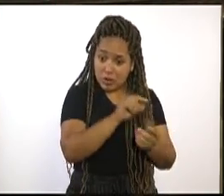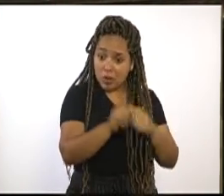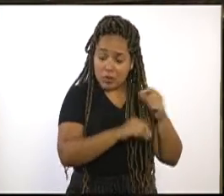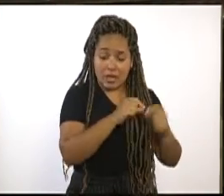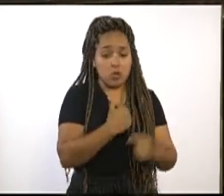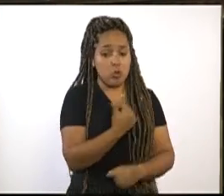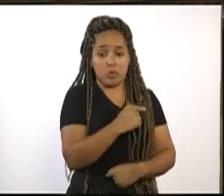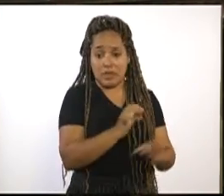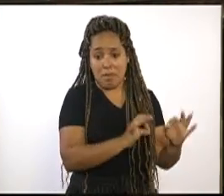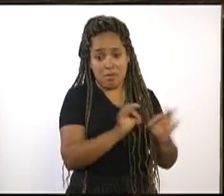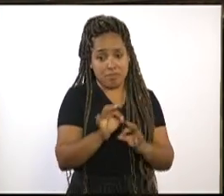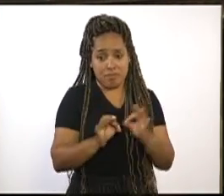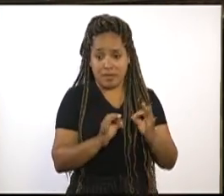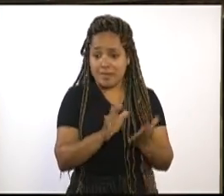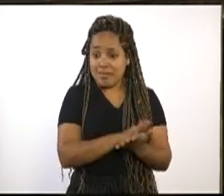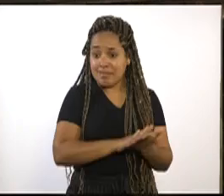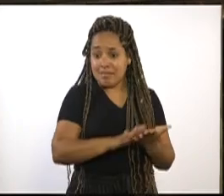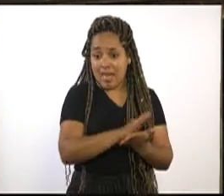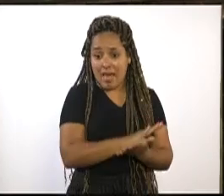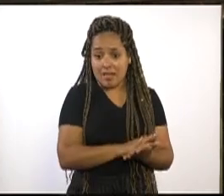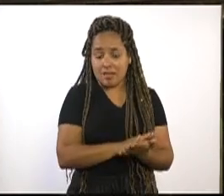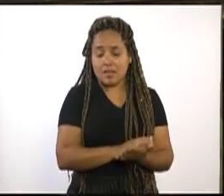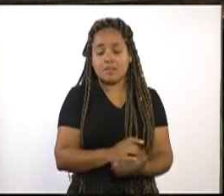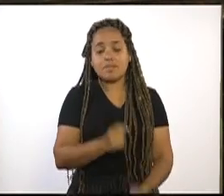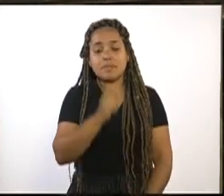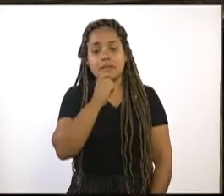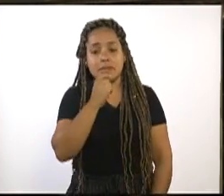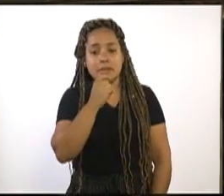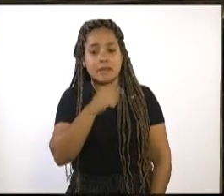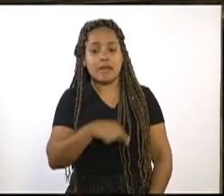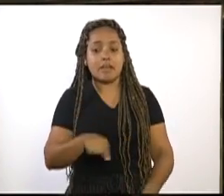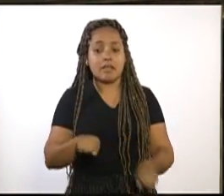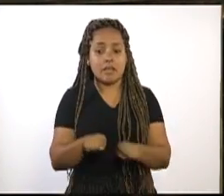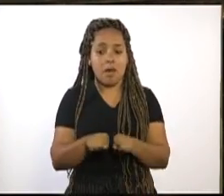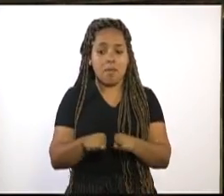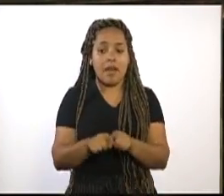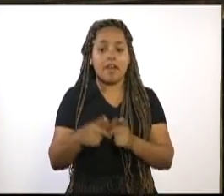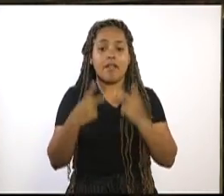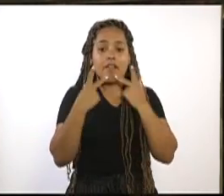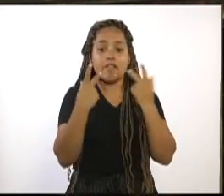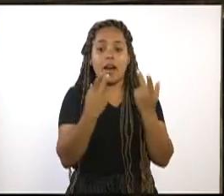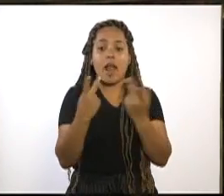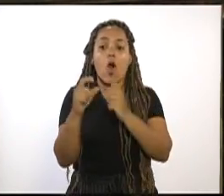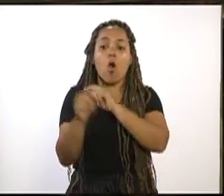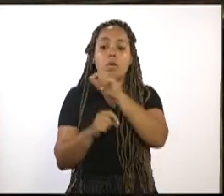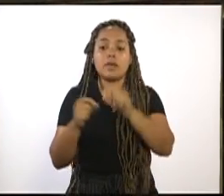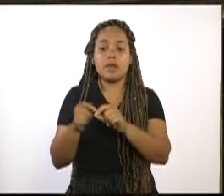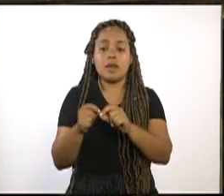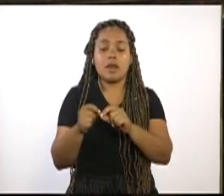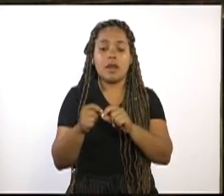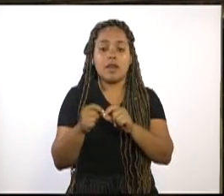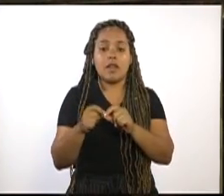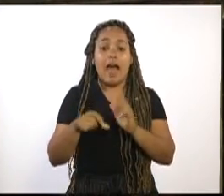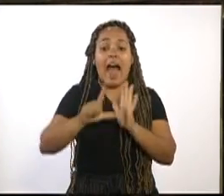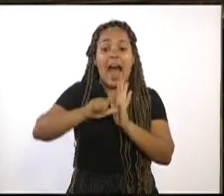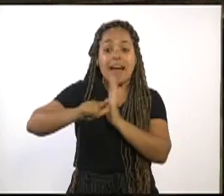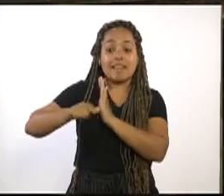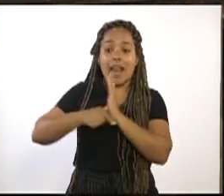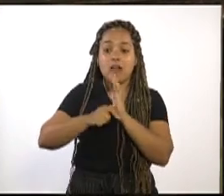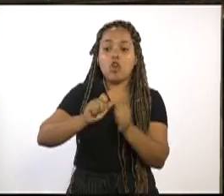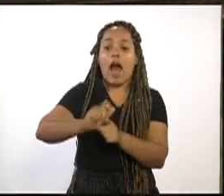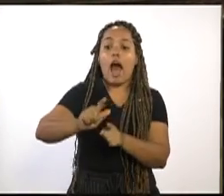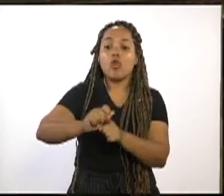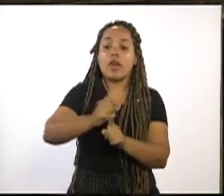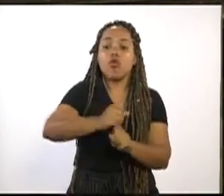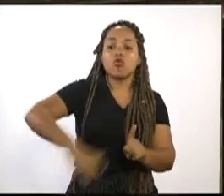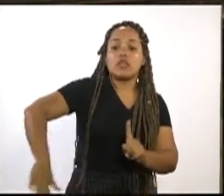dias. Sem contar nos atrasos nos aluguéis sociais, enfim. E desde 2017